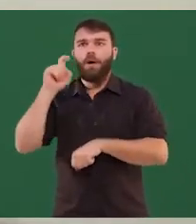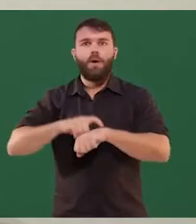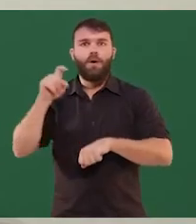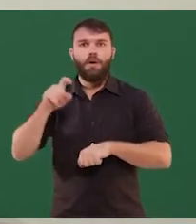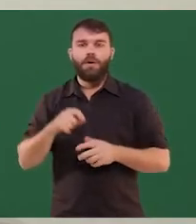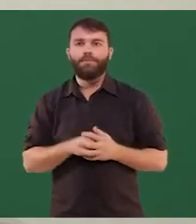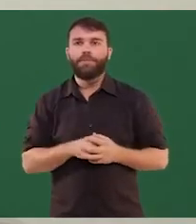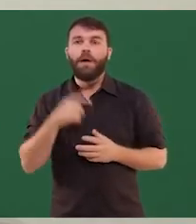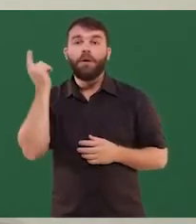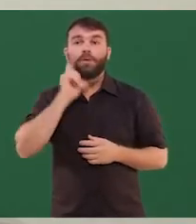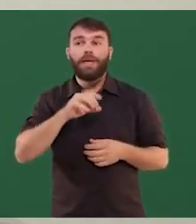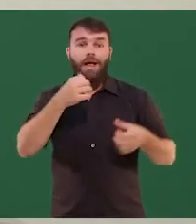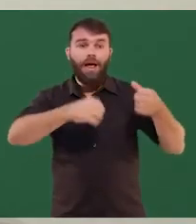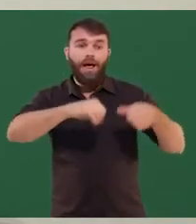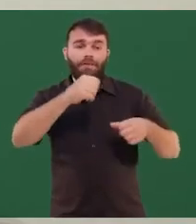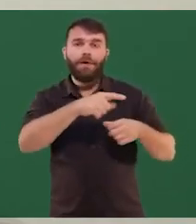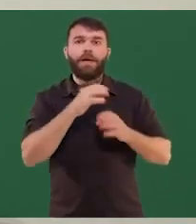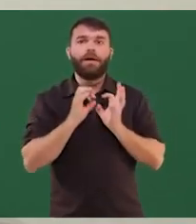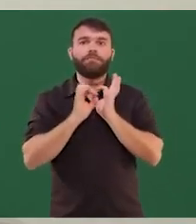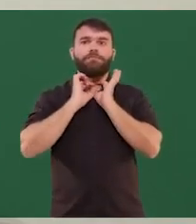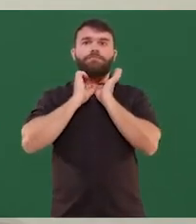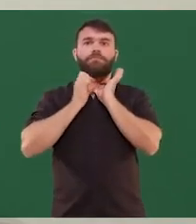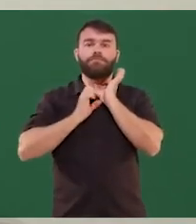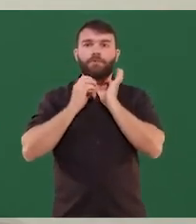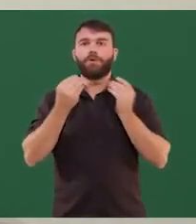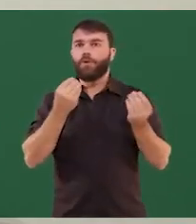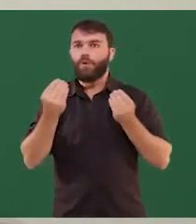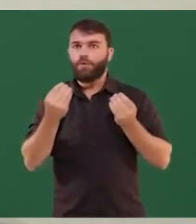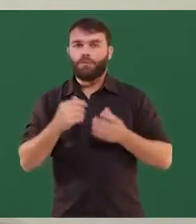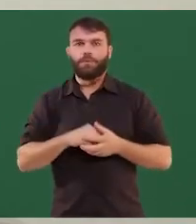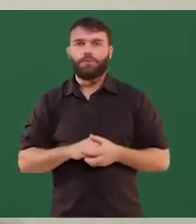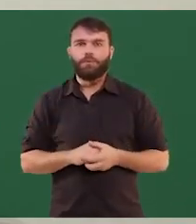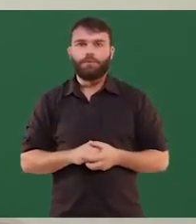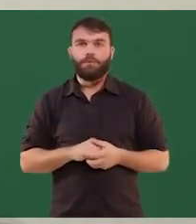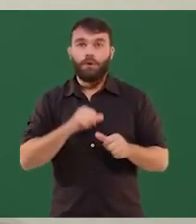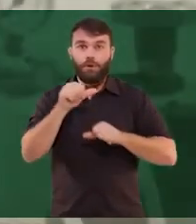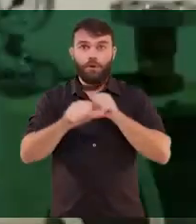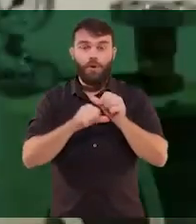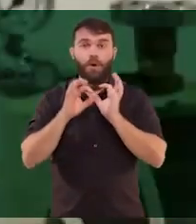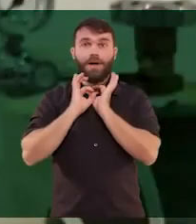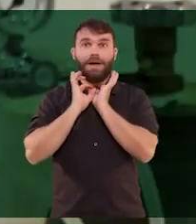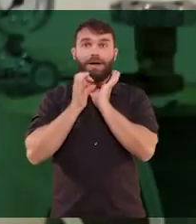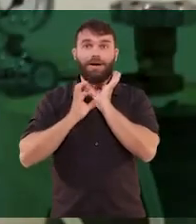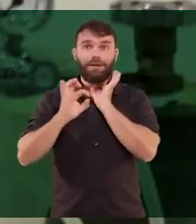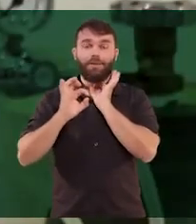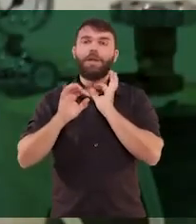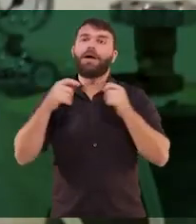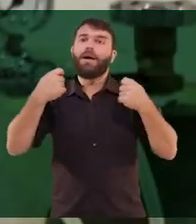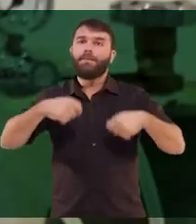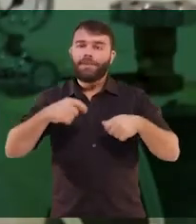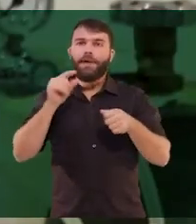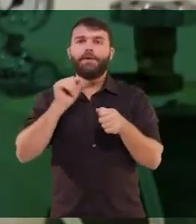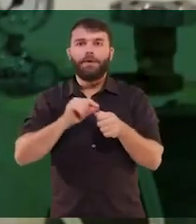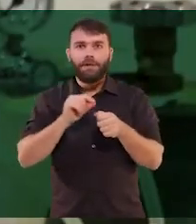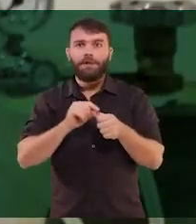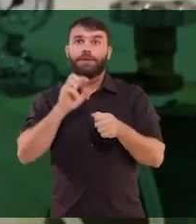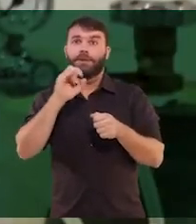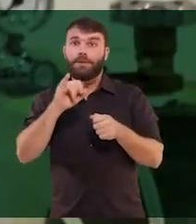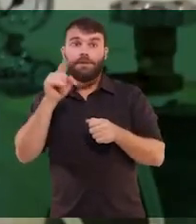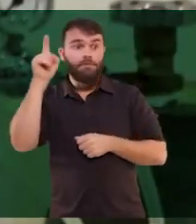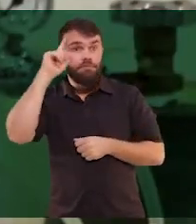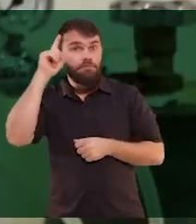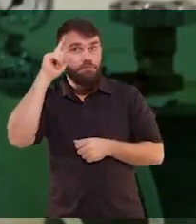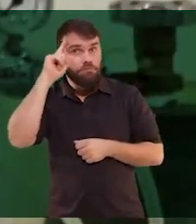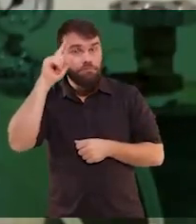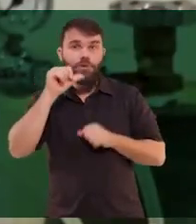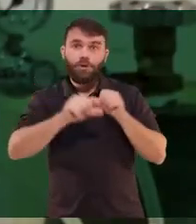ser comunicada o mais breve possível para reavaliar a traqueostomia da criança. A troca da cânula de traqueostomia deve